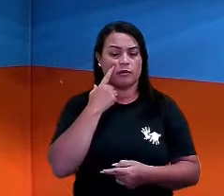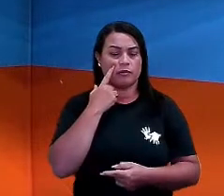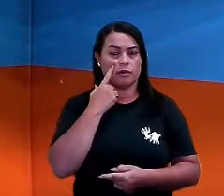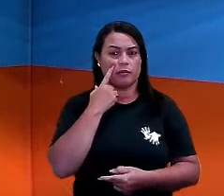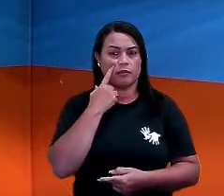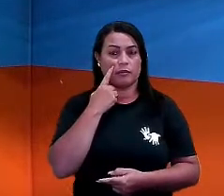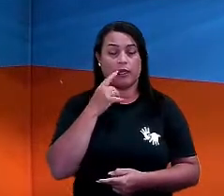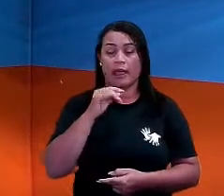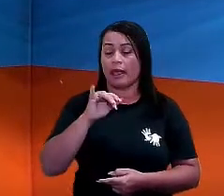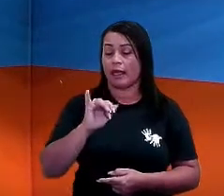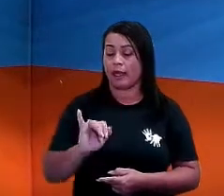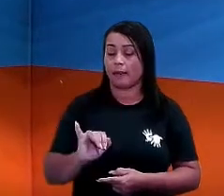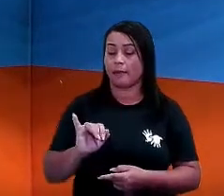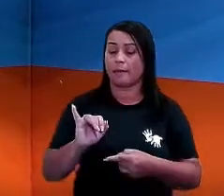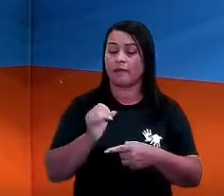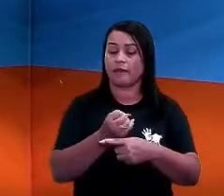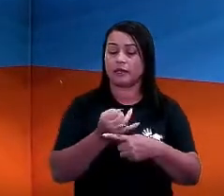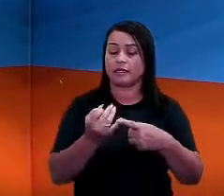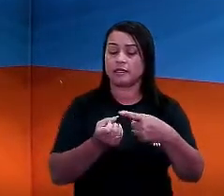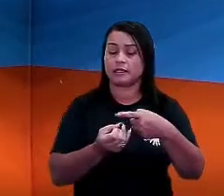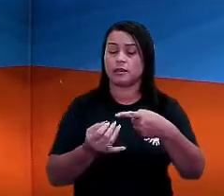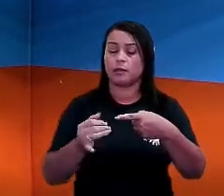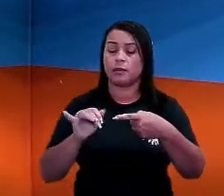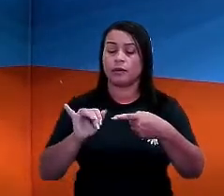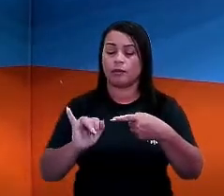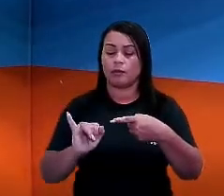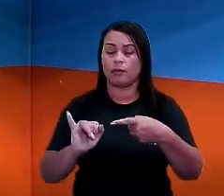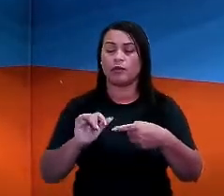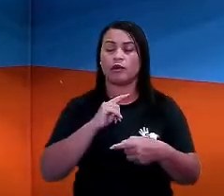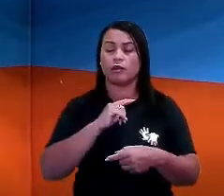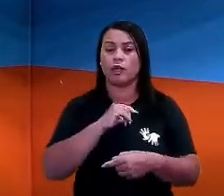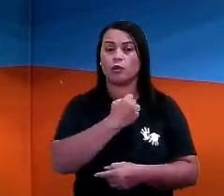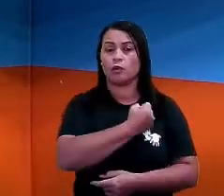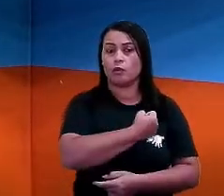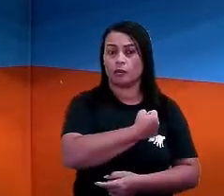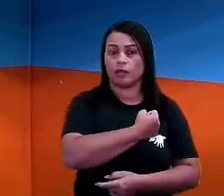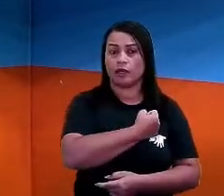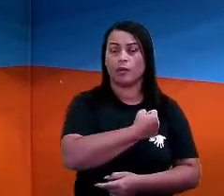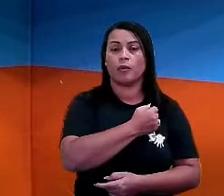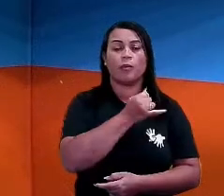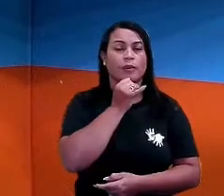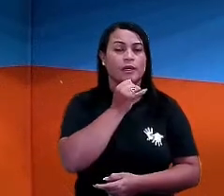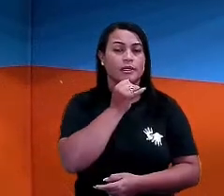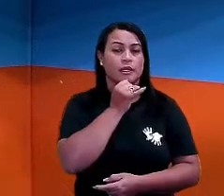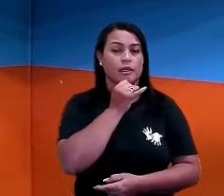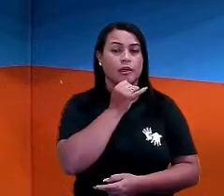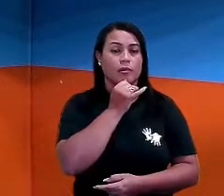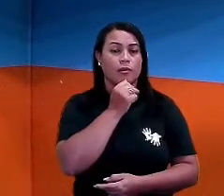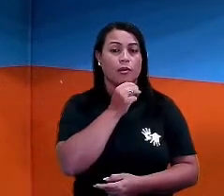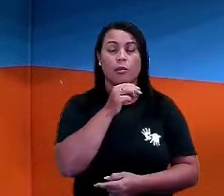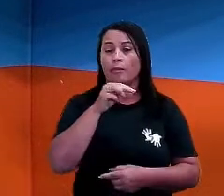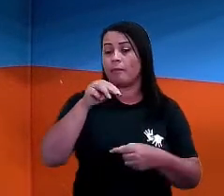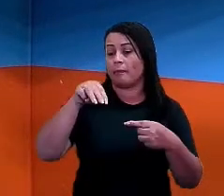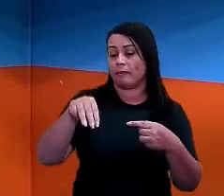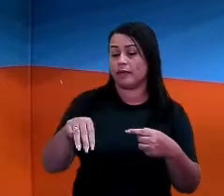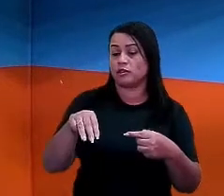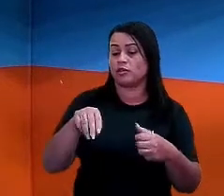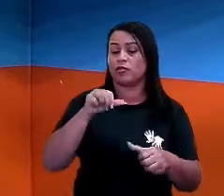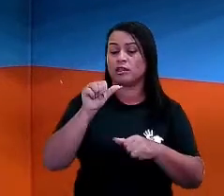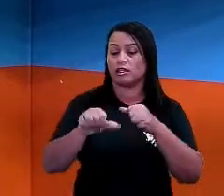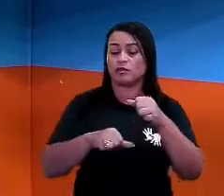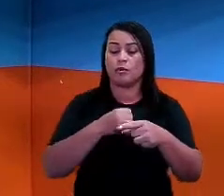imprópria, tá? É quando eu pego um número misto e vou transformá-lo todinho em